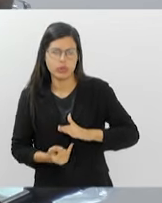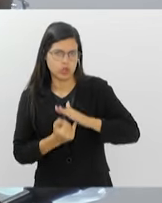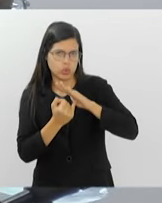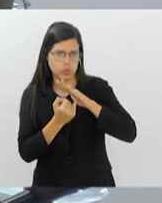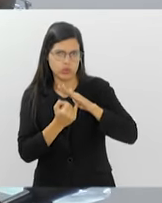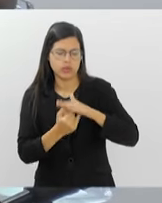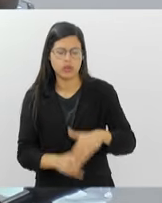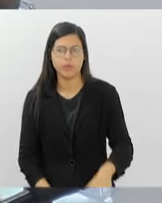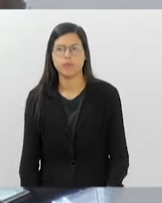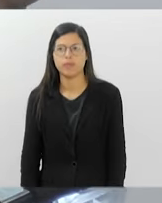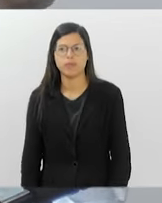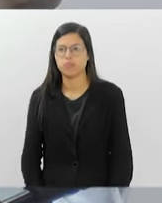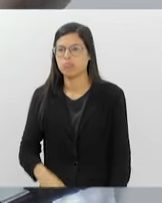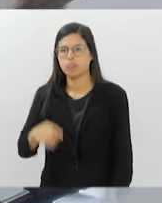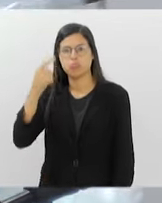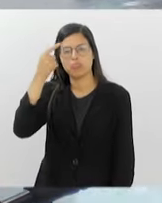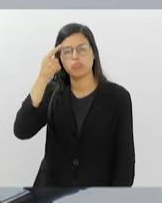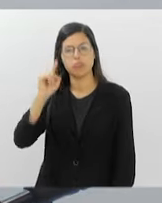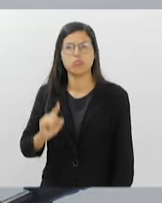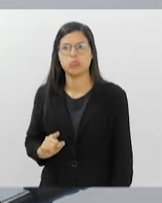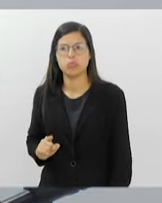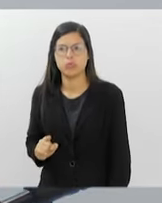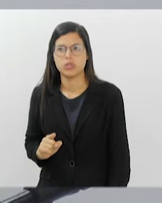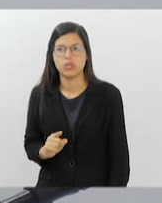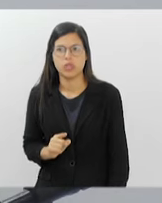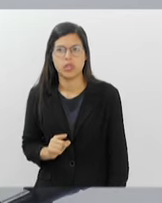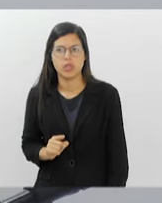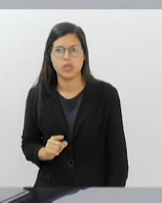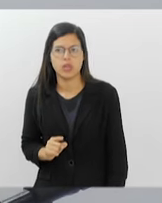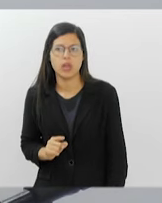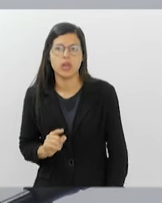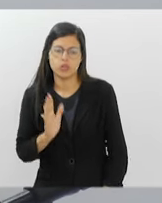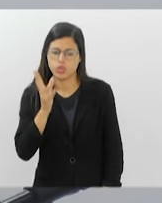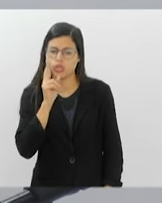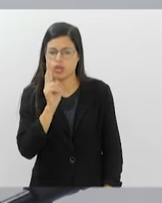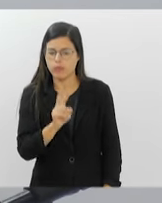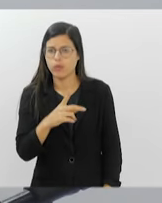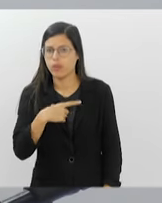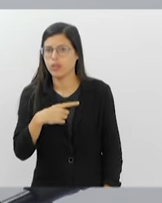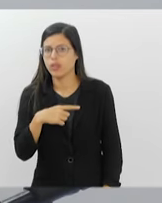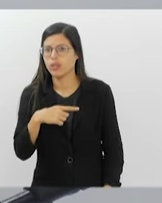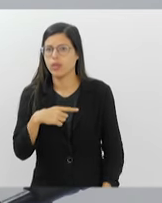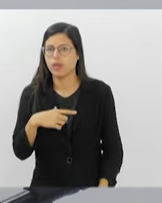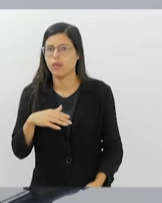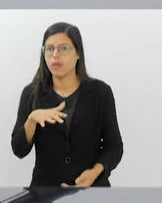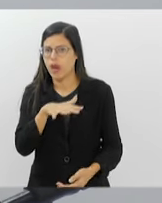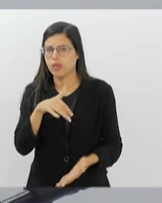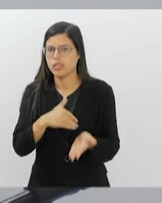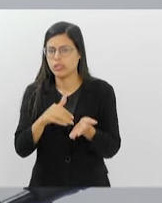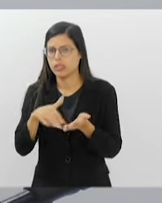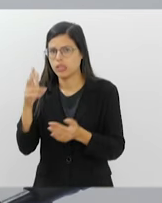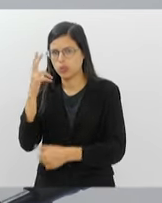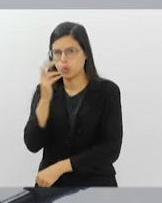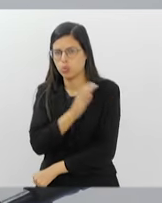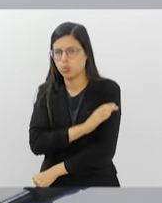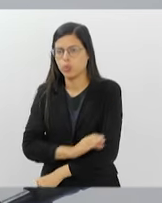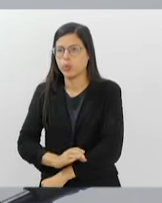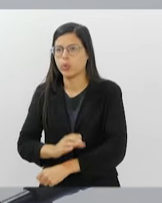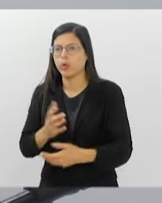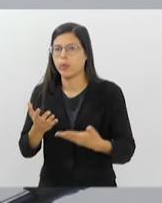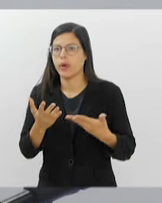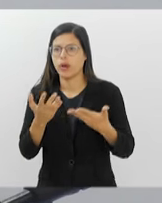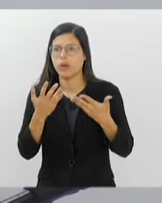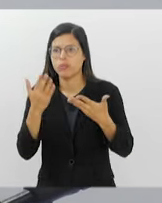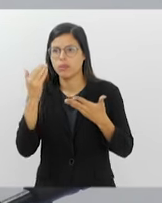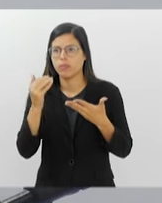do Estado não sei se houve a gente já tá vendo aqui que houve por parte da Secretaria de Cultura quero saber se houve não é